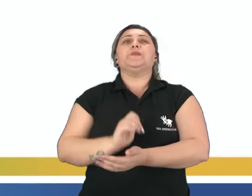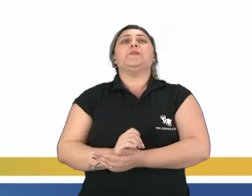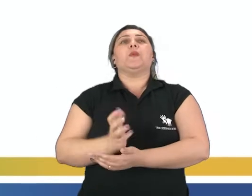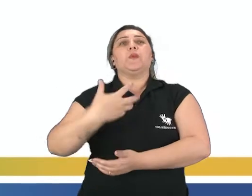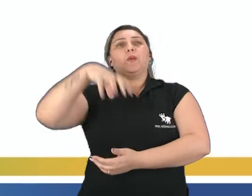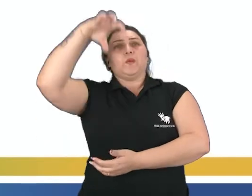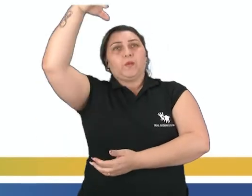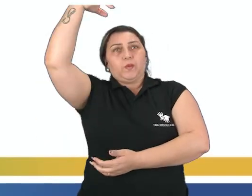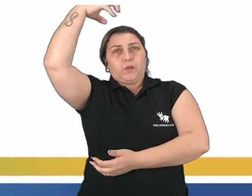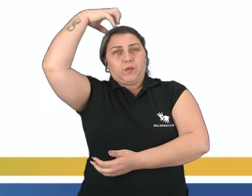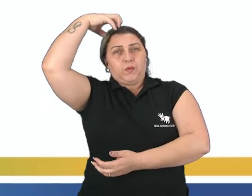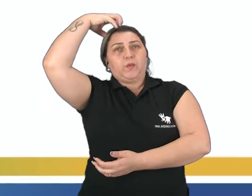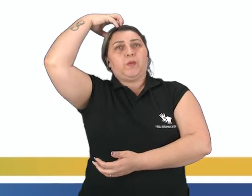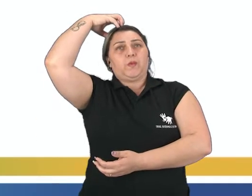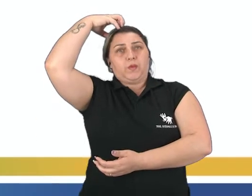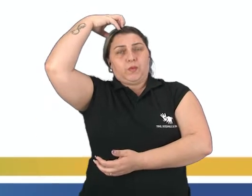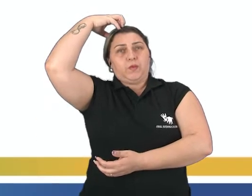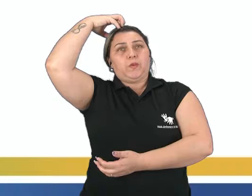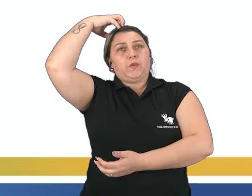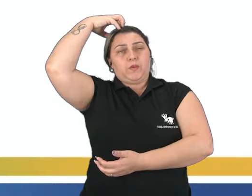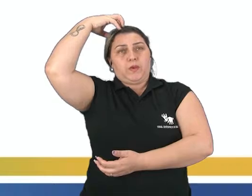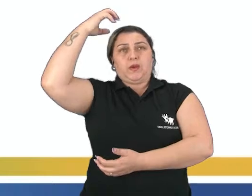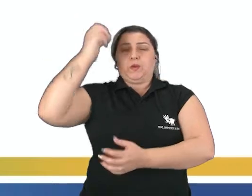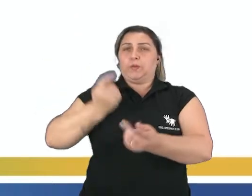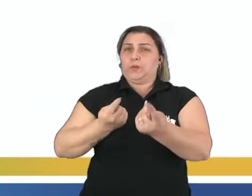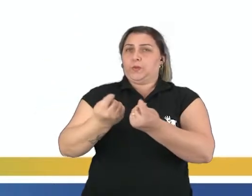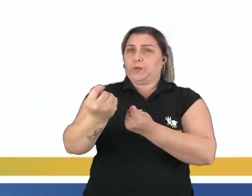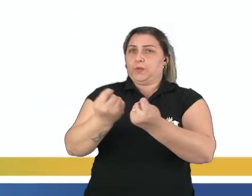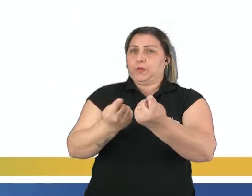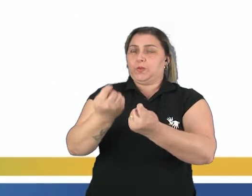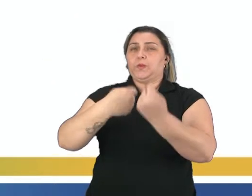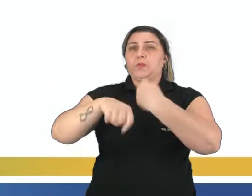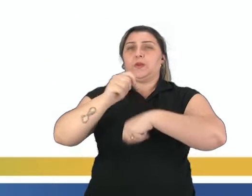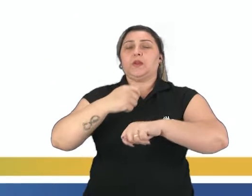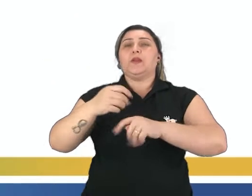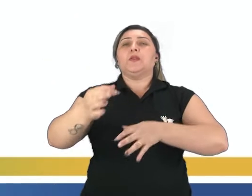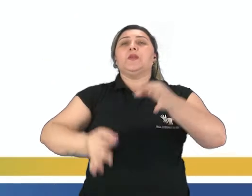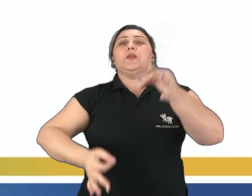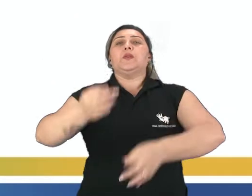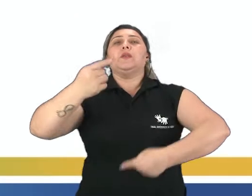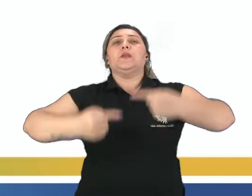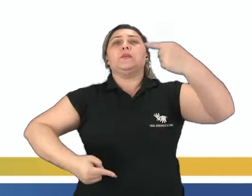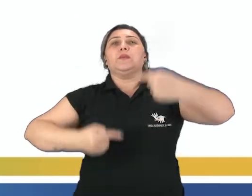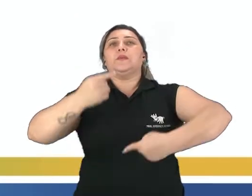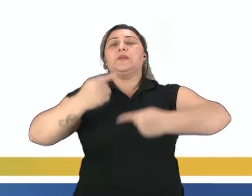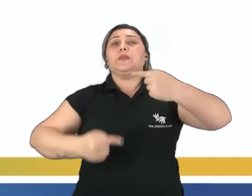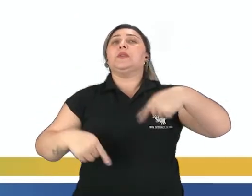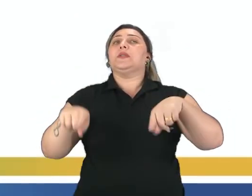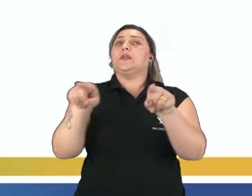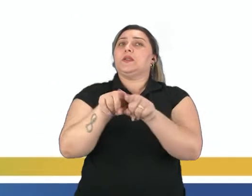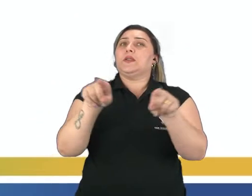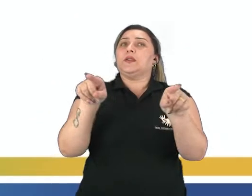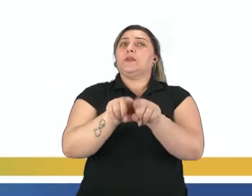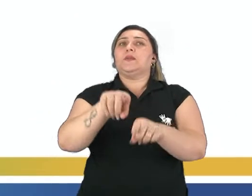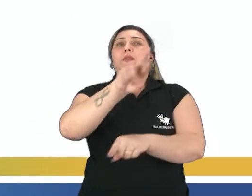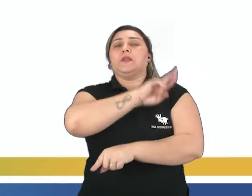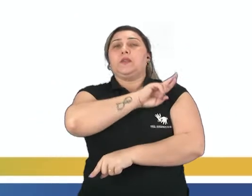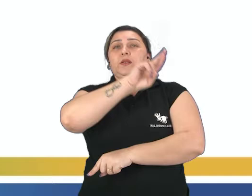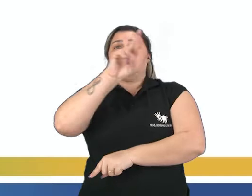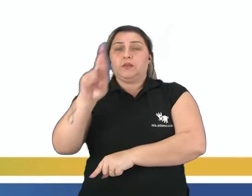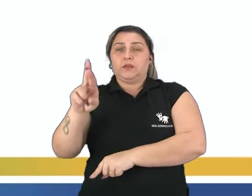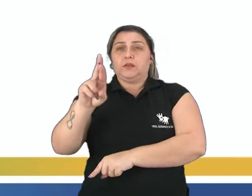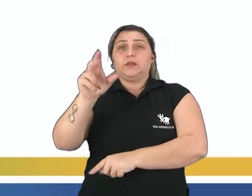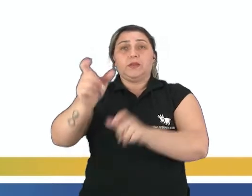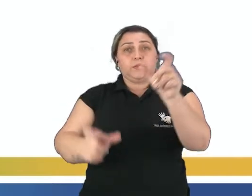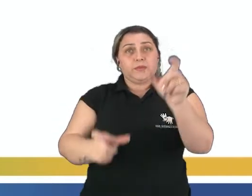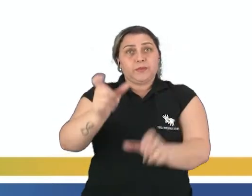rei governava com poderes absolutos, controlando a economia, a justiça, a política e até mesmo a religião dos